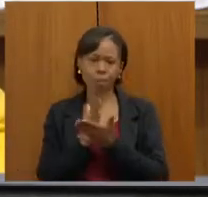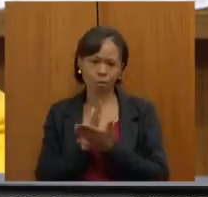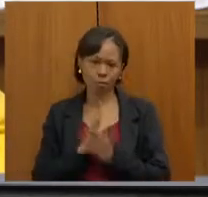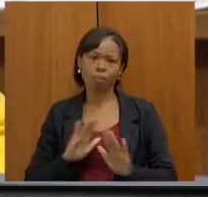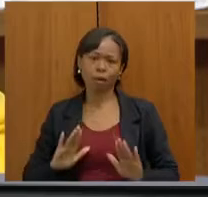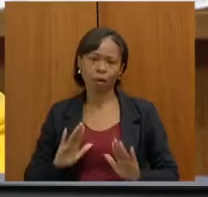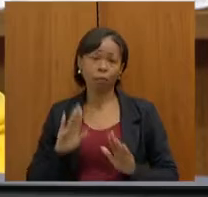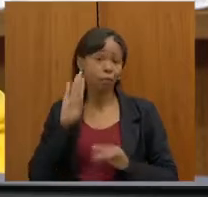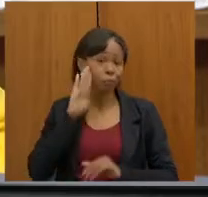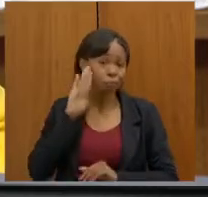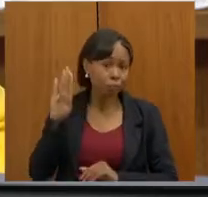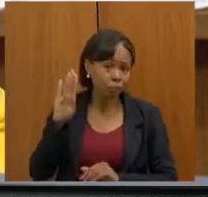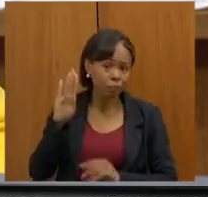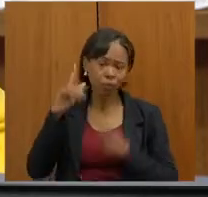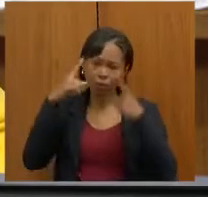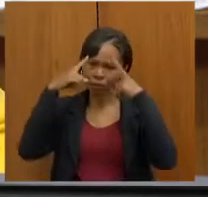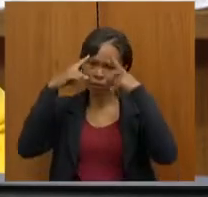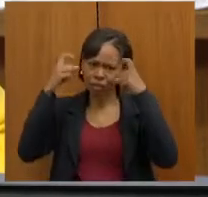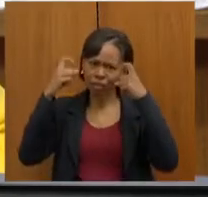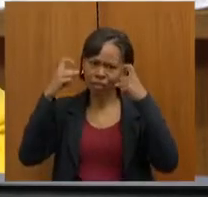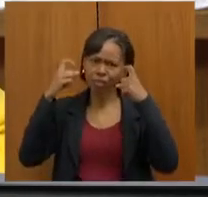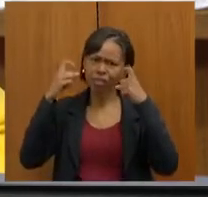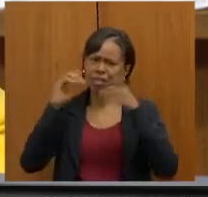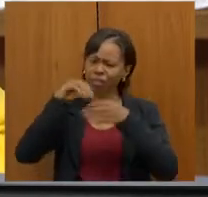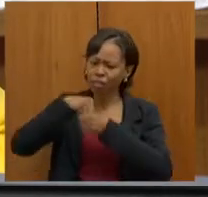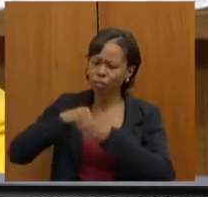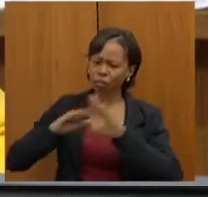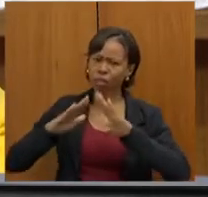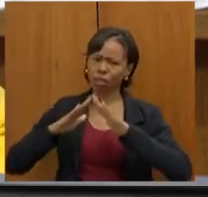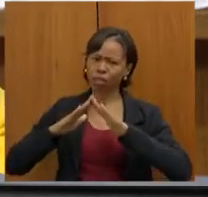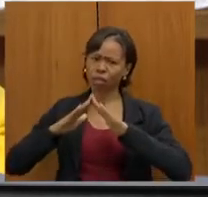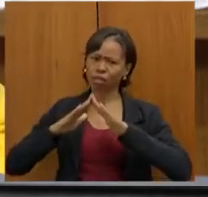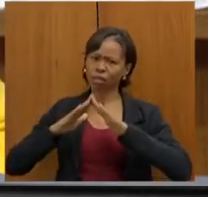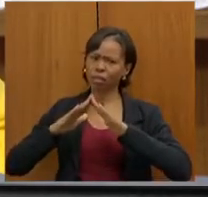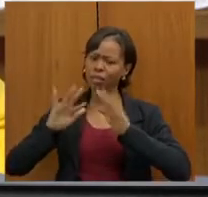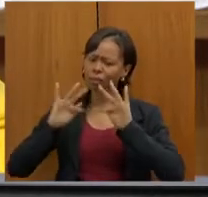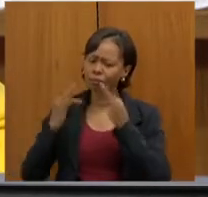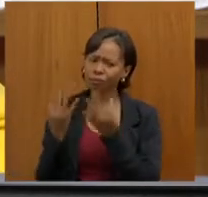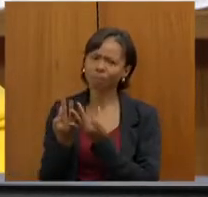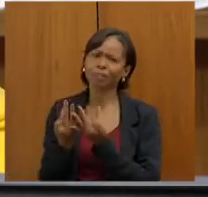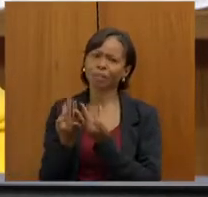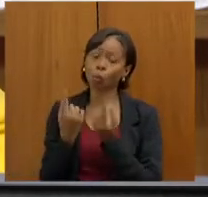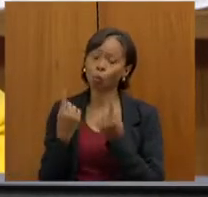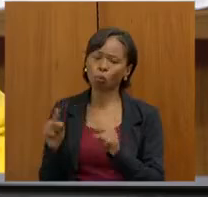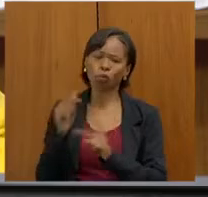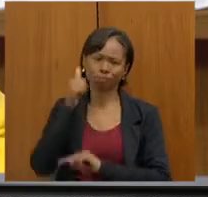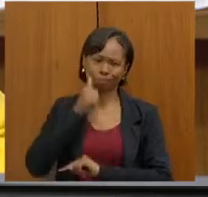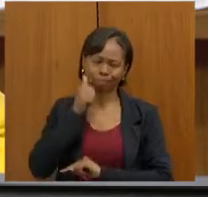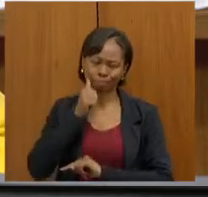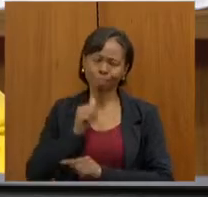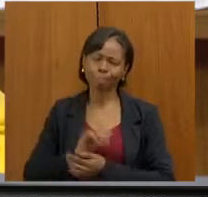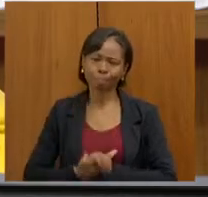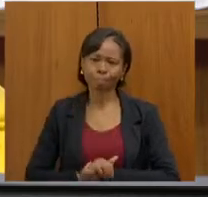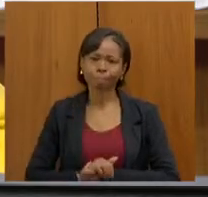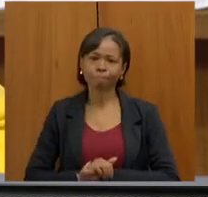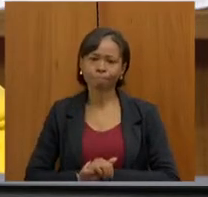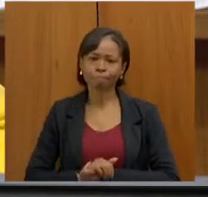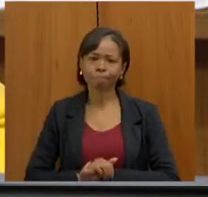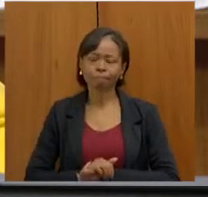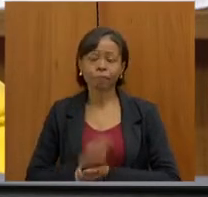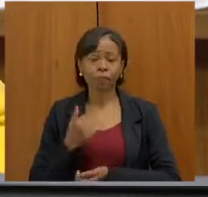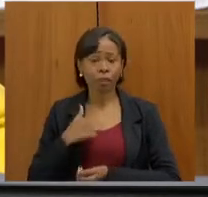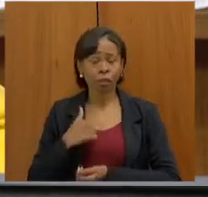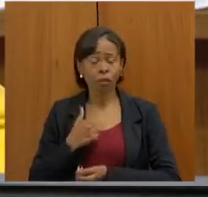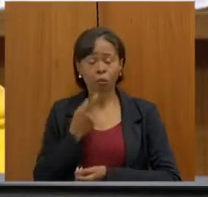a violência doméstica familiar contra a mulher o que eu tenho para dizer então deputada